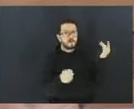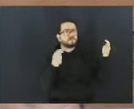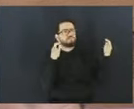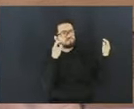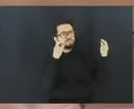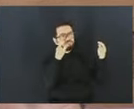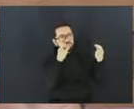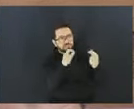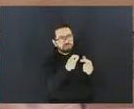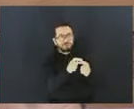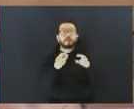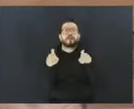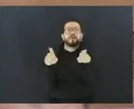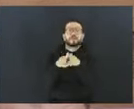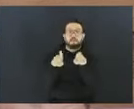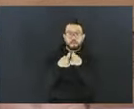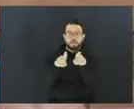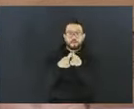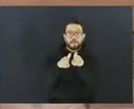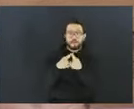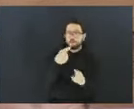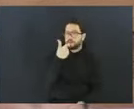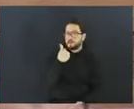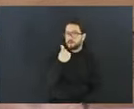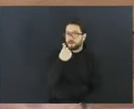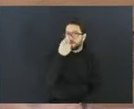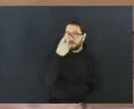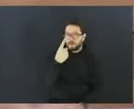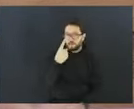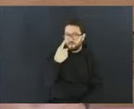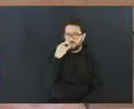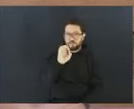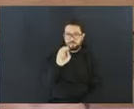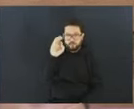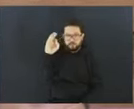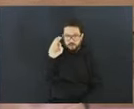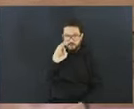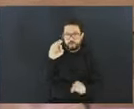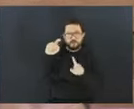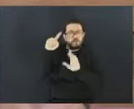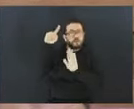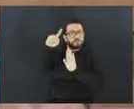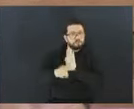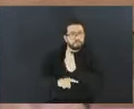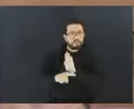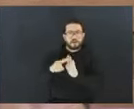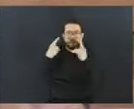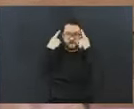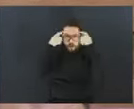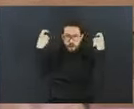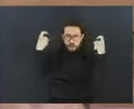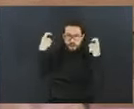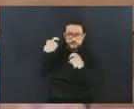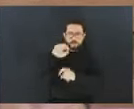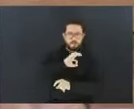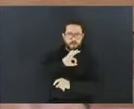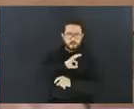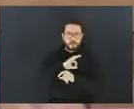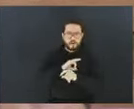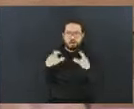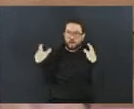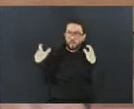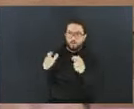Resultou também numa queda de 61% no uso da força pelos agentes de segurança. Você, coronel, acredita que